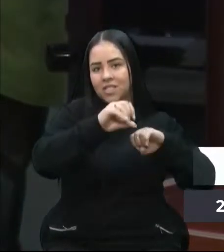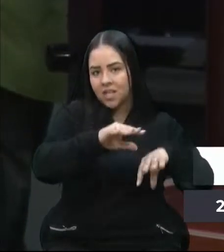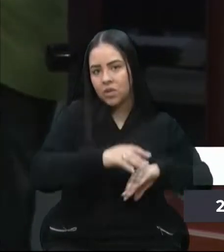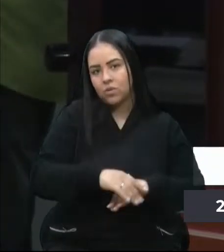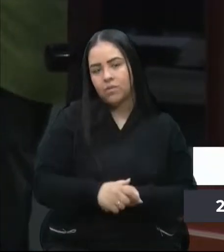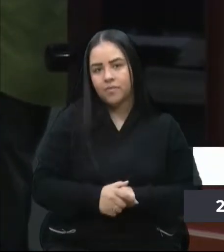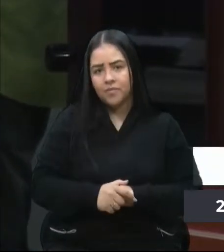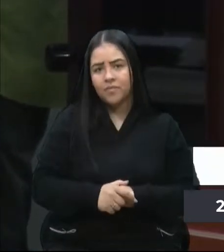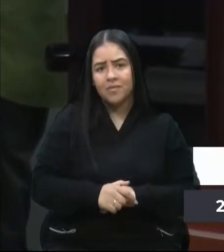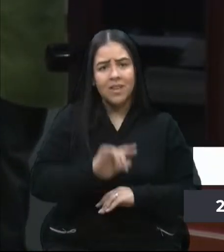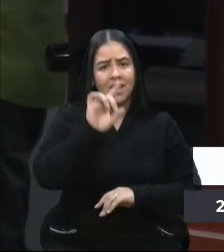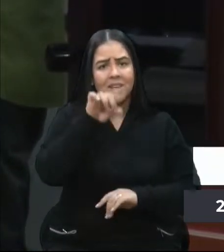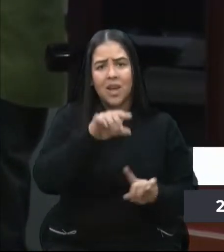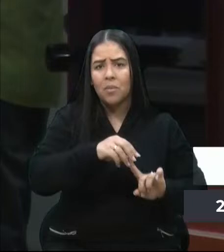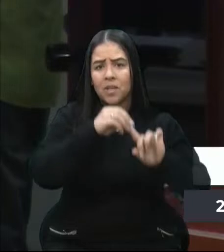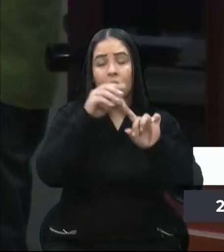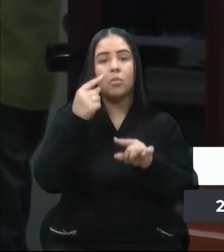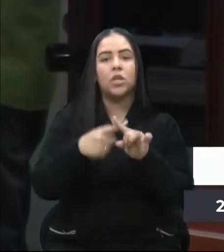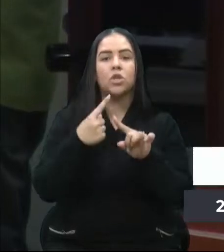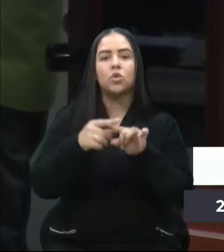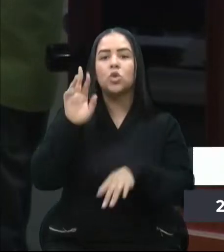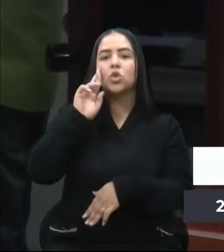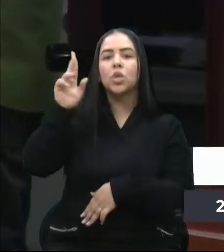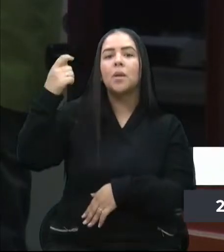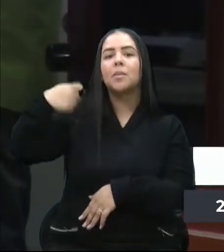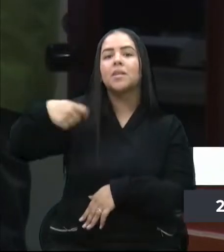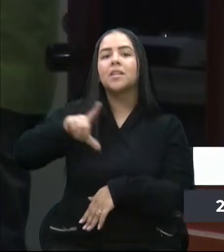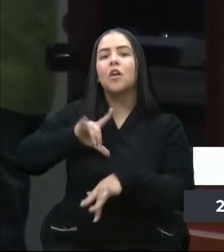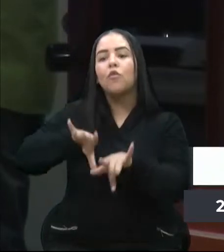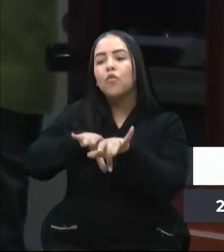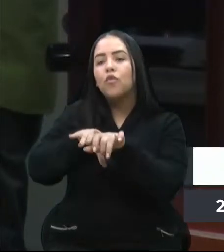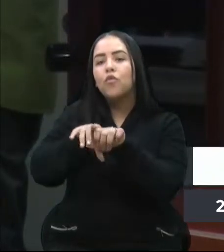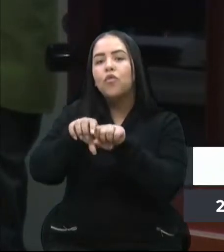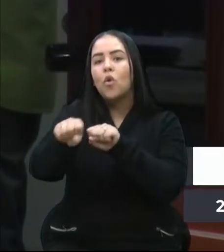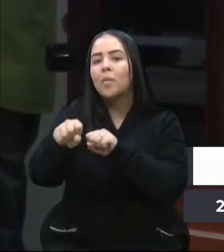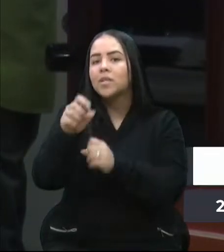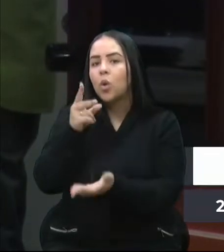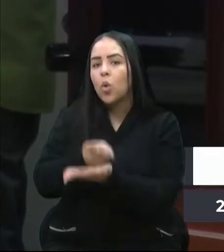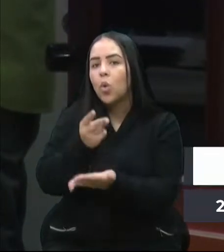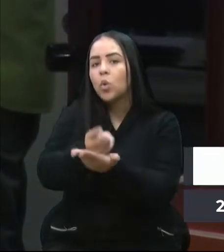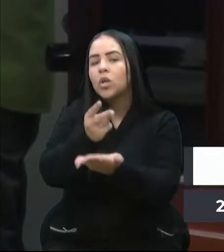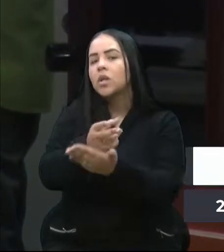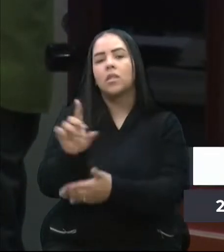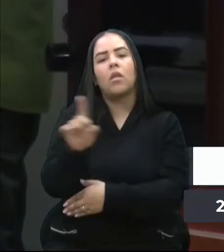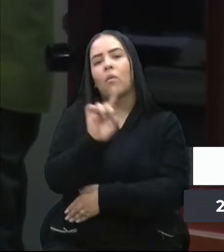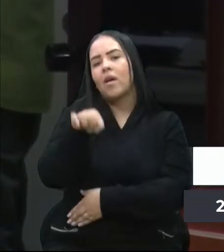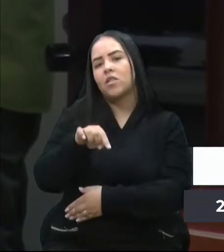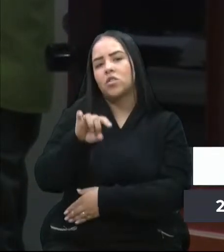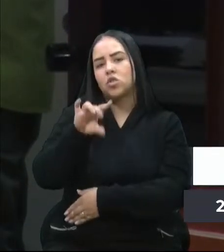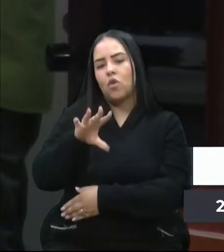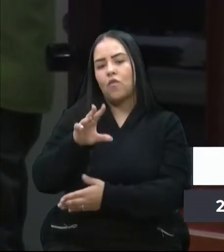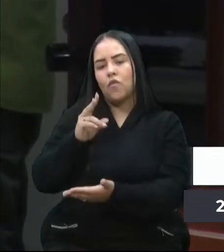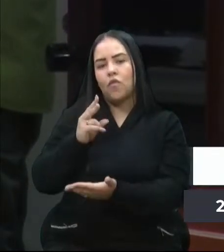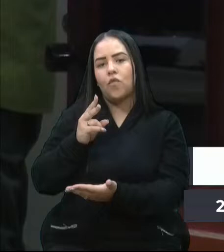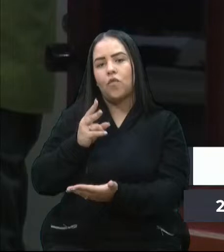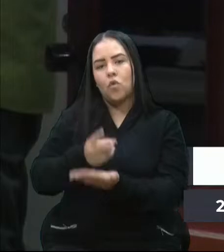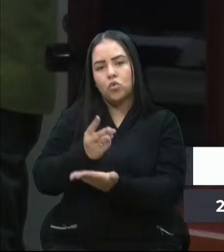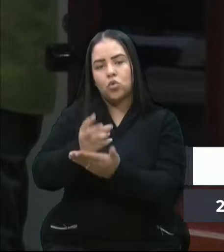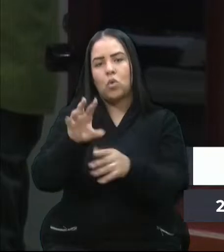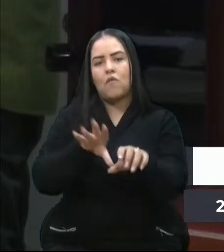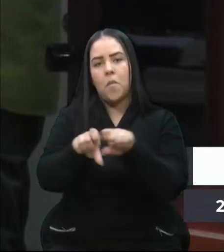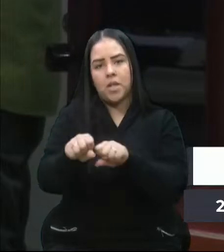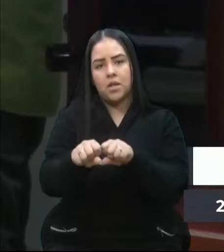a ponta do iceberg, porque os diretores precisam de formação permanente. E não só a formação permanente. Precisam de